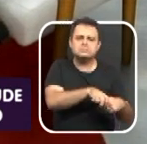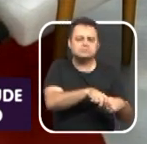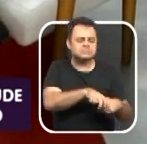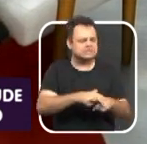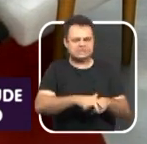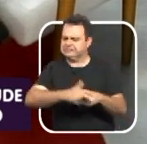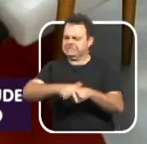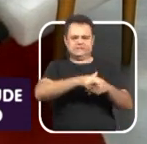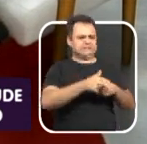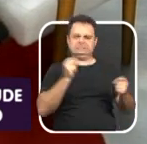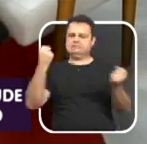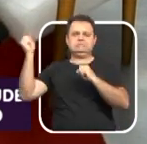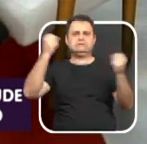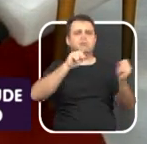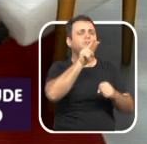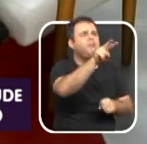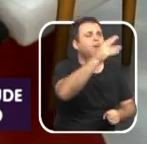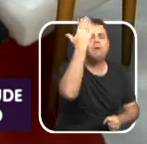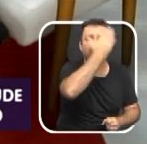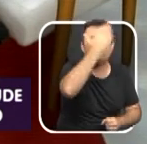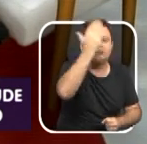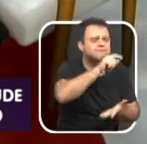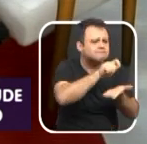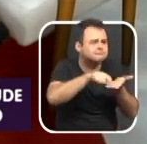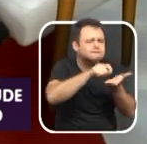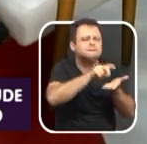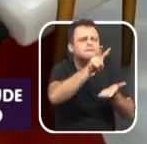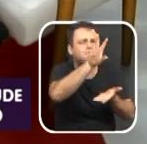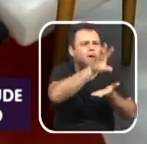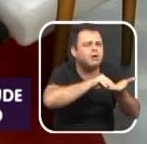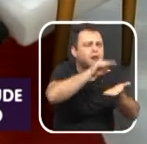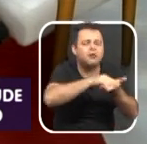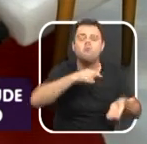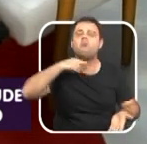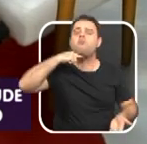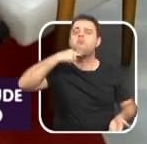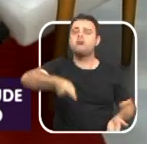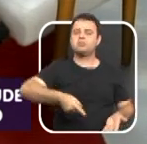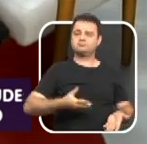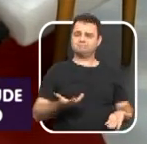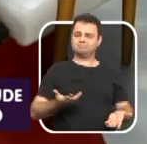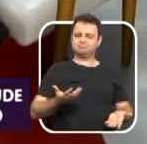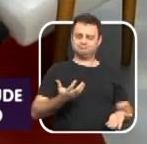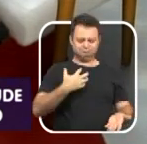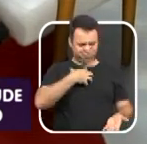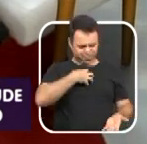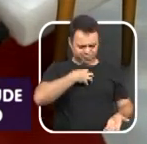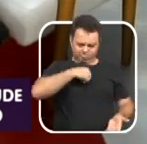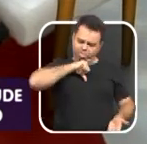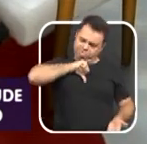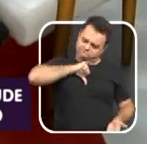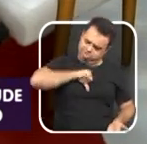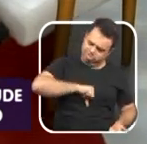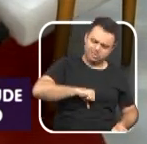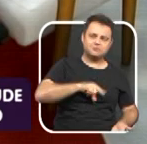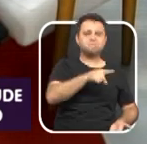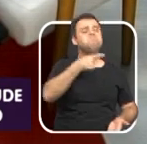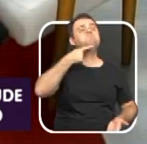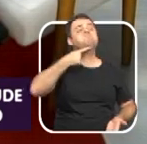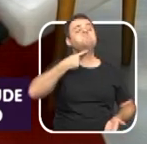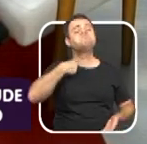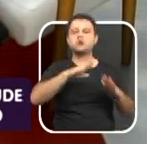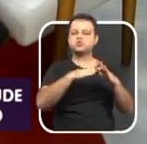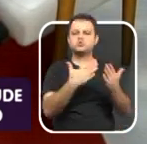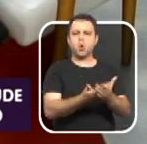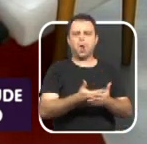atrapalha a autoestima da criança. Então, ela não sente vontade de estar no meio dos amigos, né? E existe o bullyingzinho, né? A